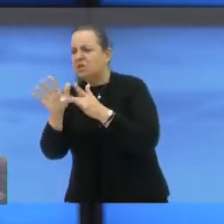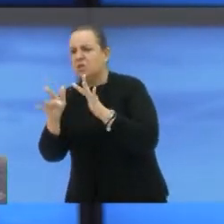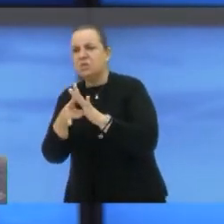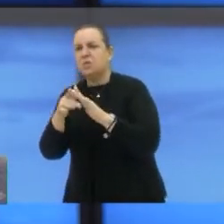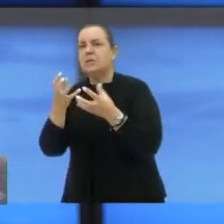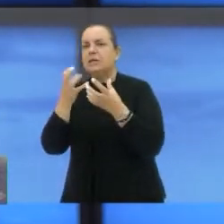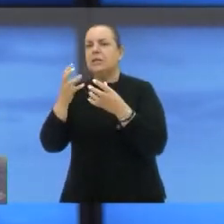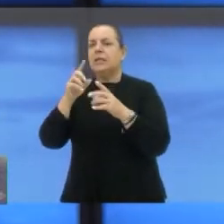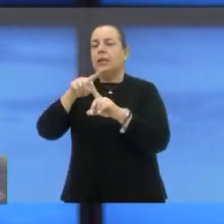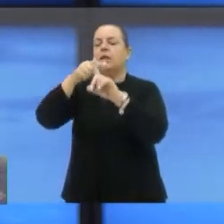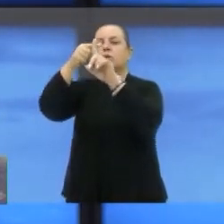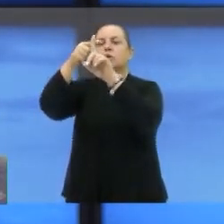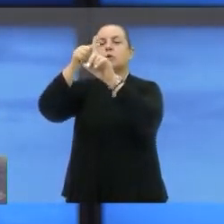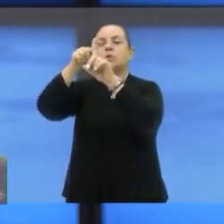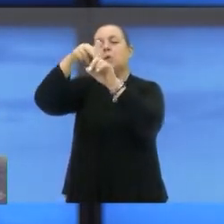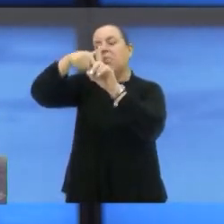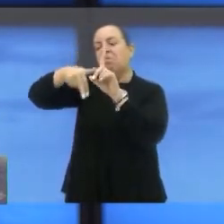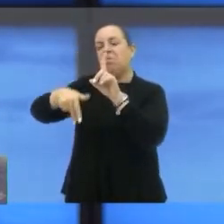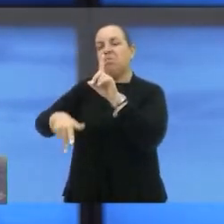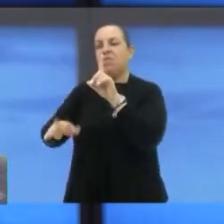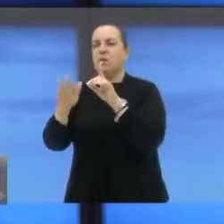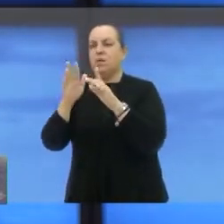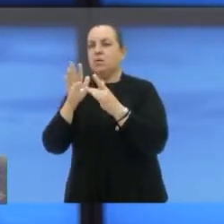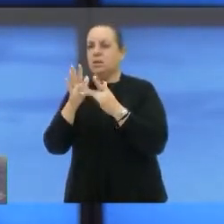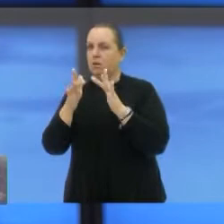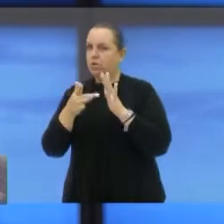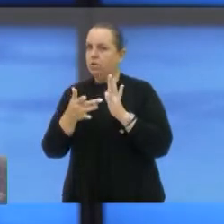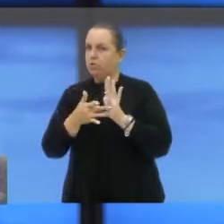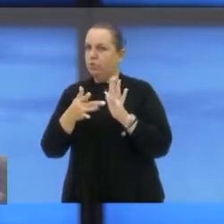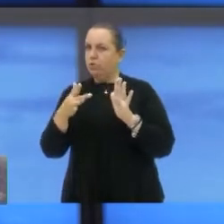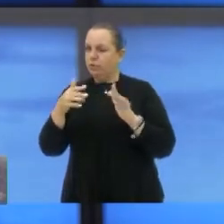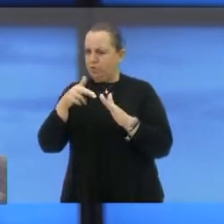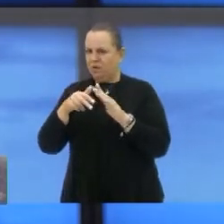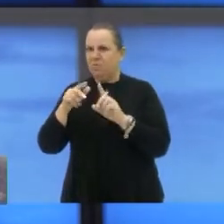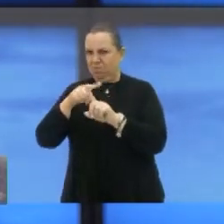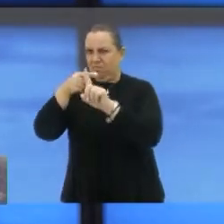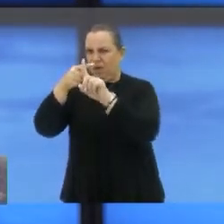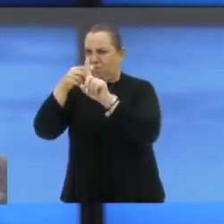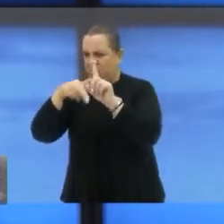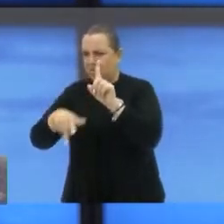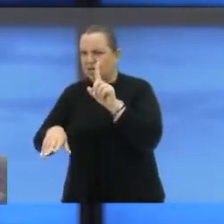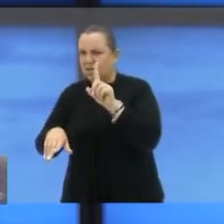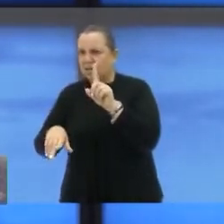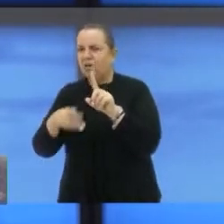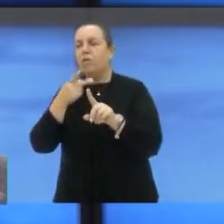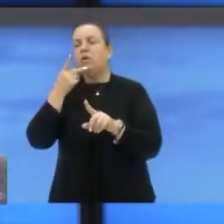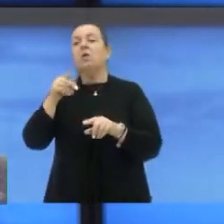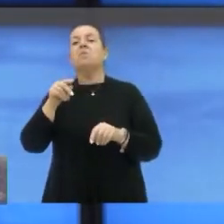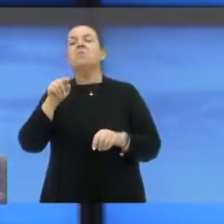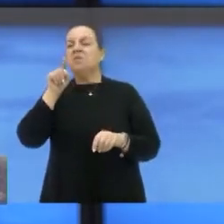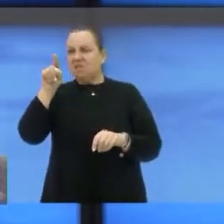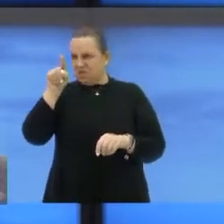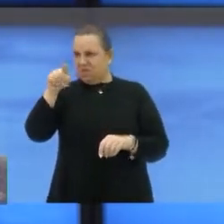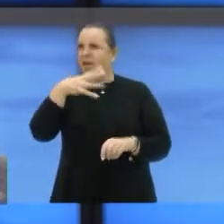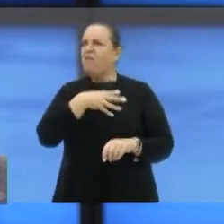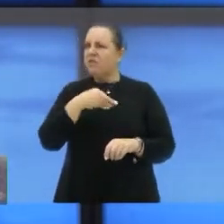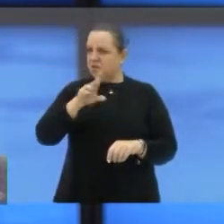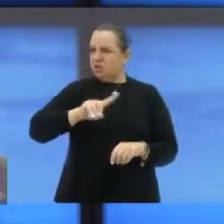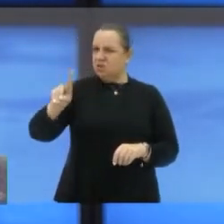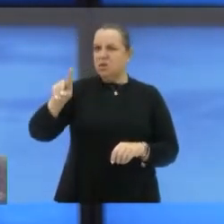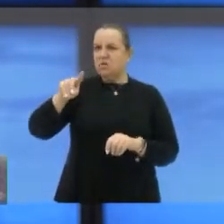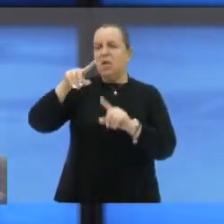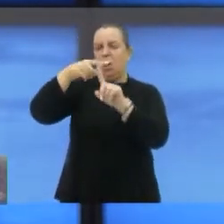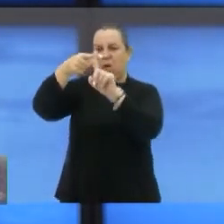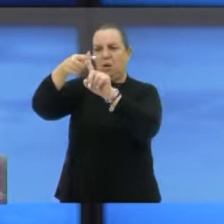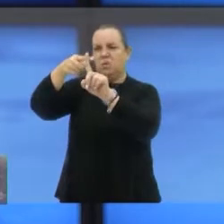da cruz. Olha lá para vocês verem. Se és filho de Deus, desça da cruz. E porque